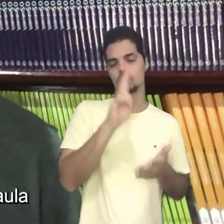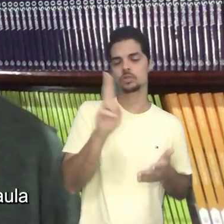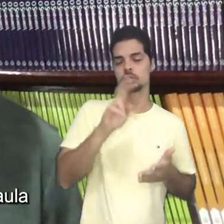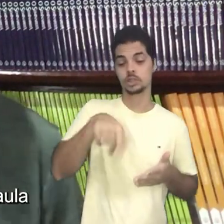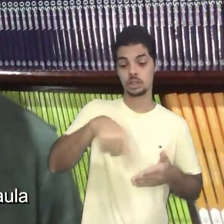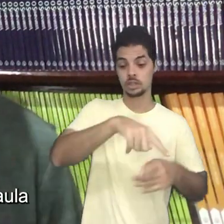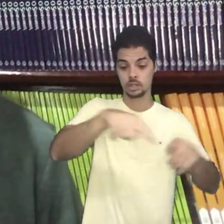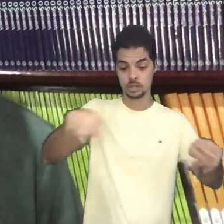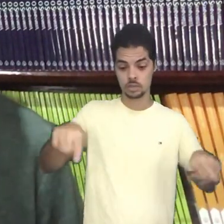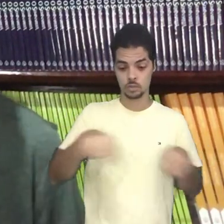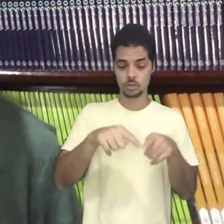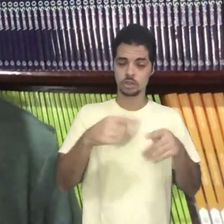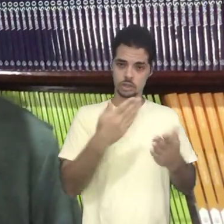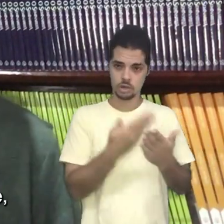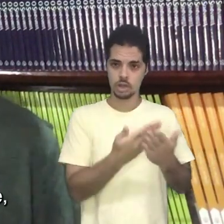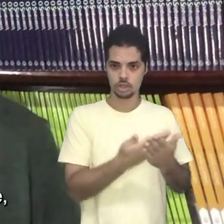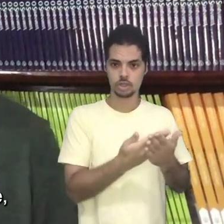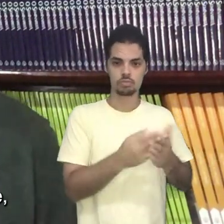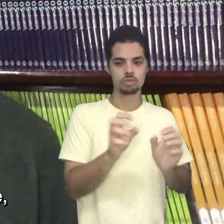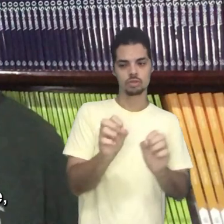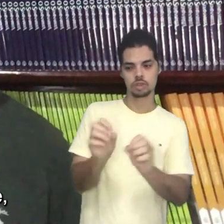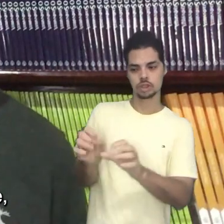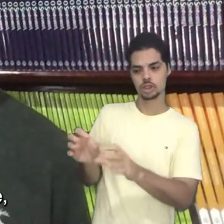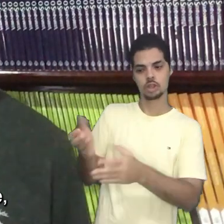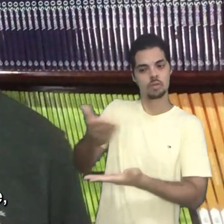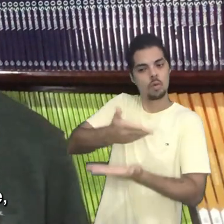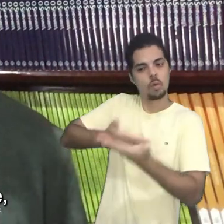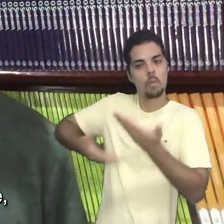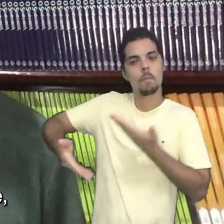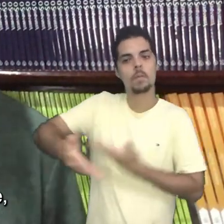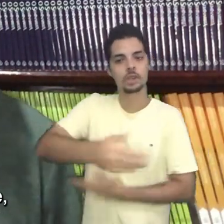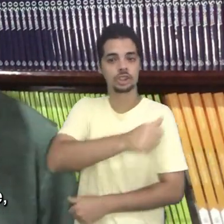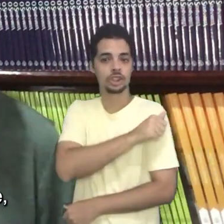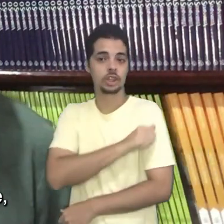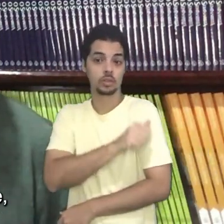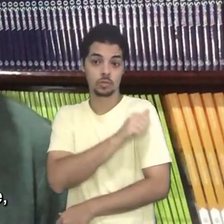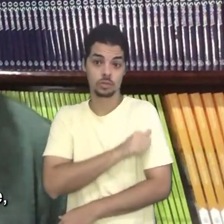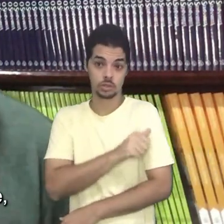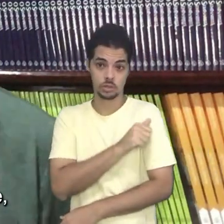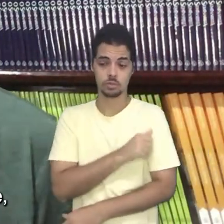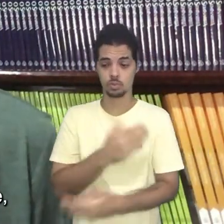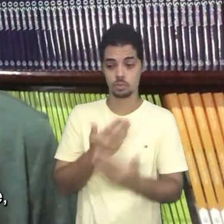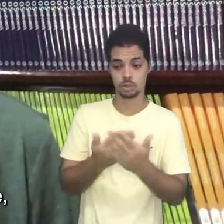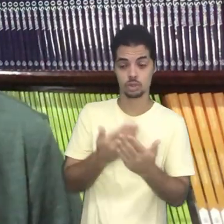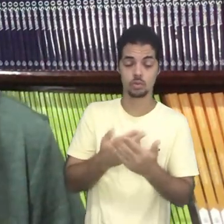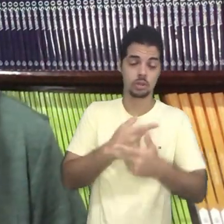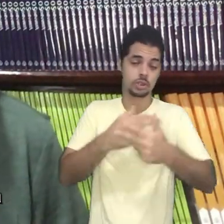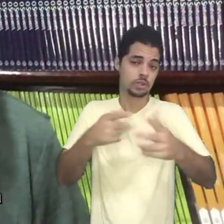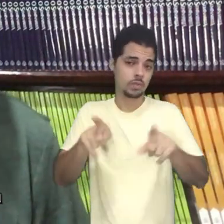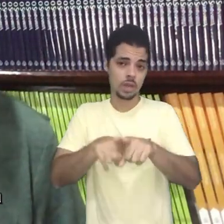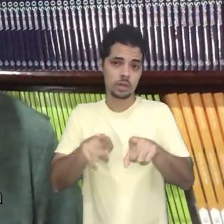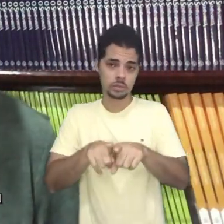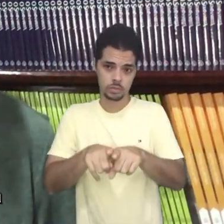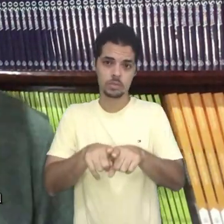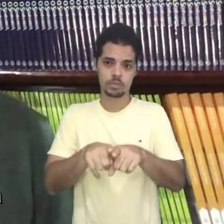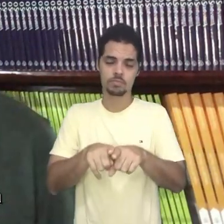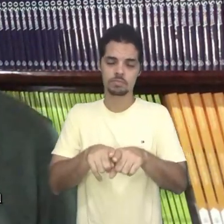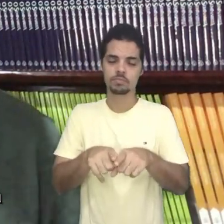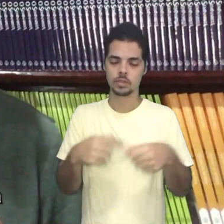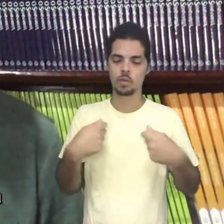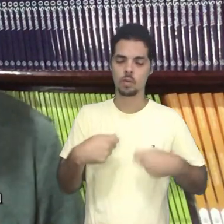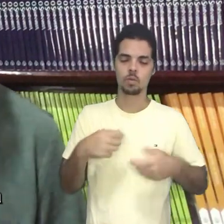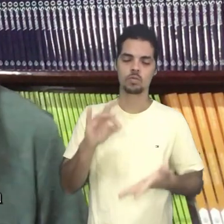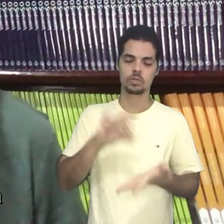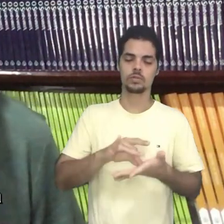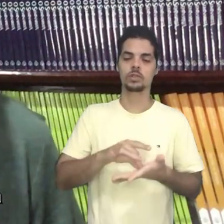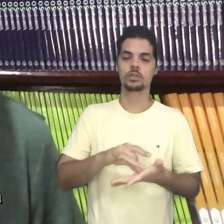texto para a sala de aula, para ler junto com os estudantes, especialmente ali na segunda série, pois é um período ali